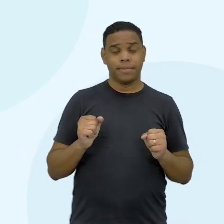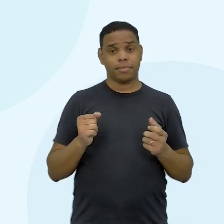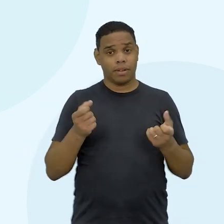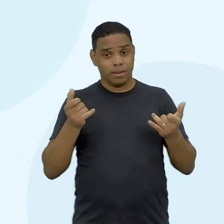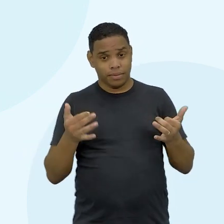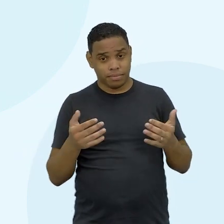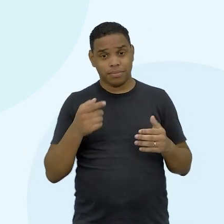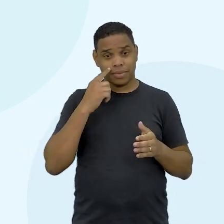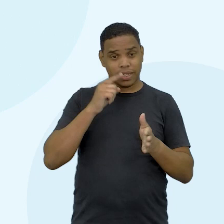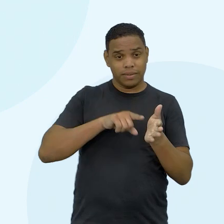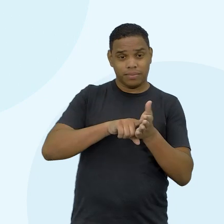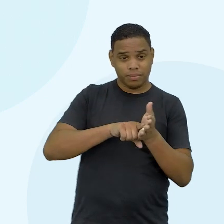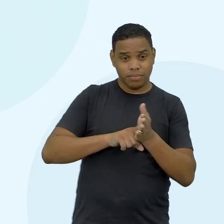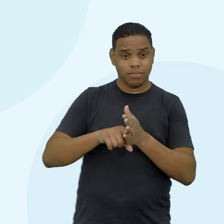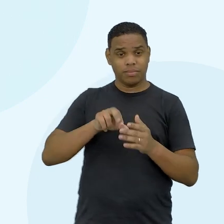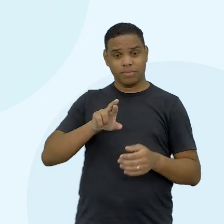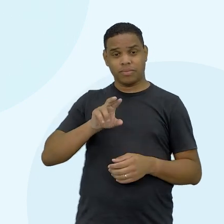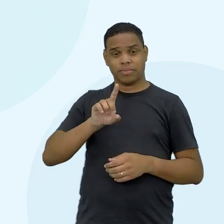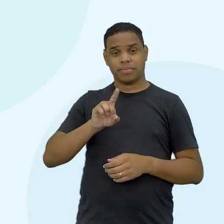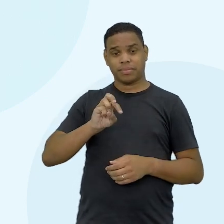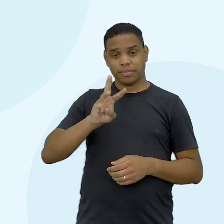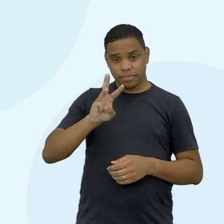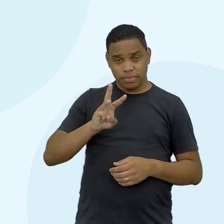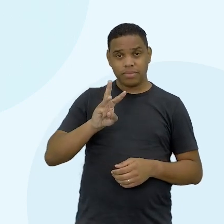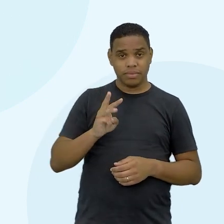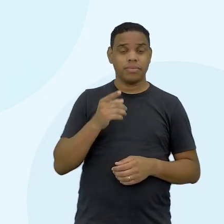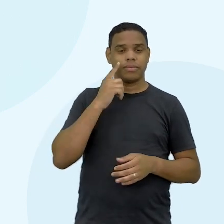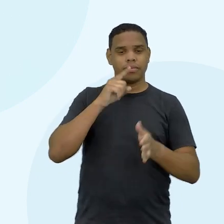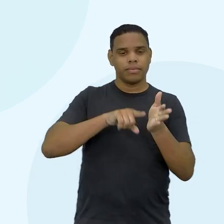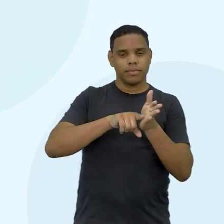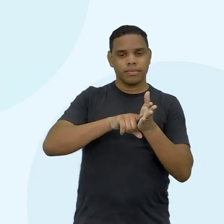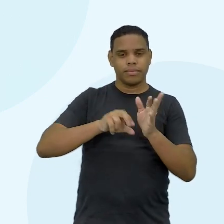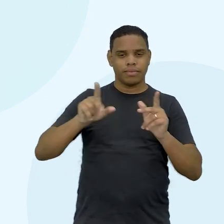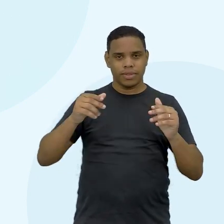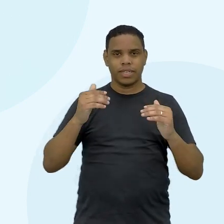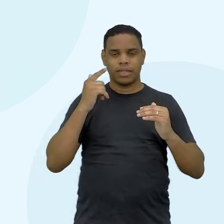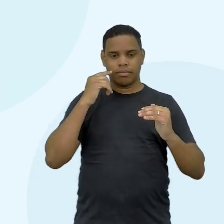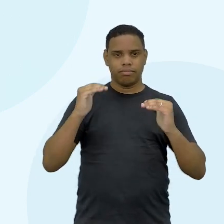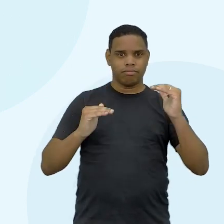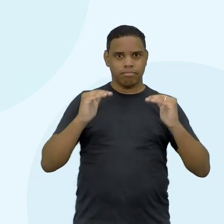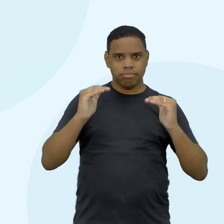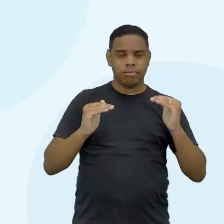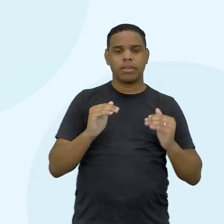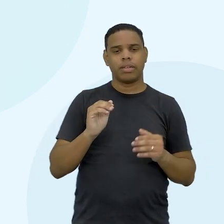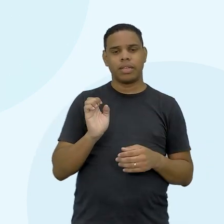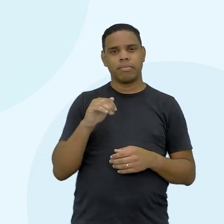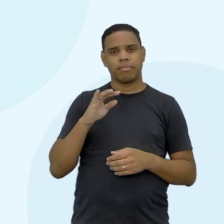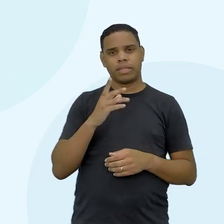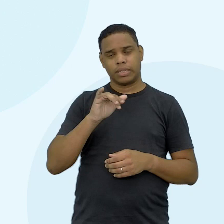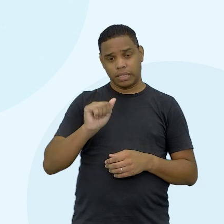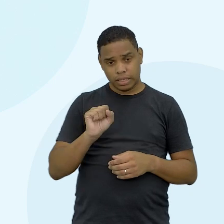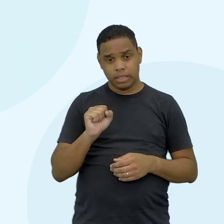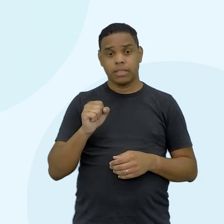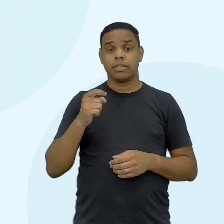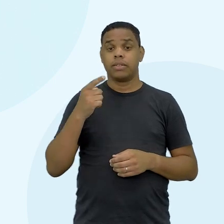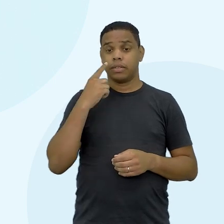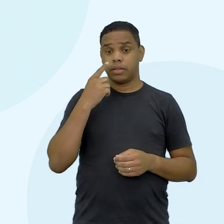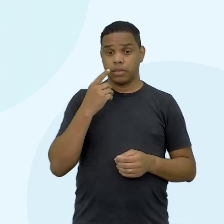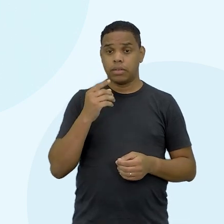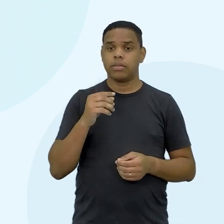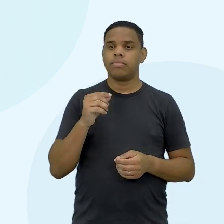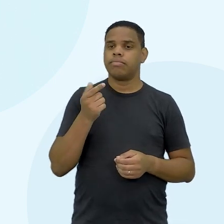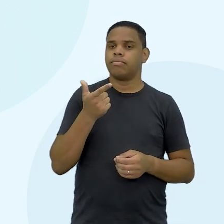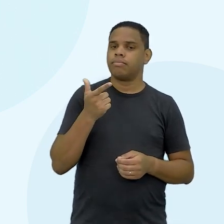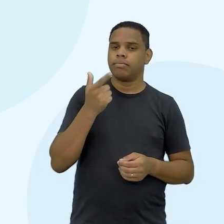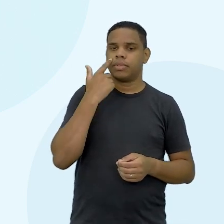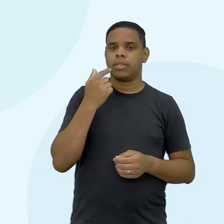olha, índice, o RDW, né? Olha, índice que avalia a diferença de tamanho entre as hemácias, tá vendo, olha, aqui, eu não